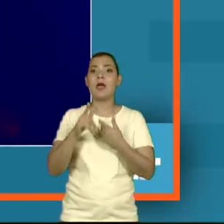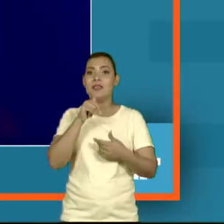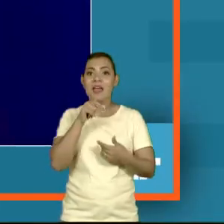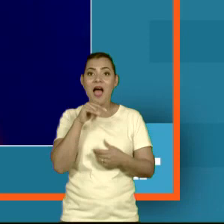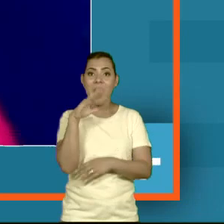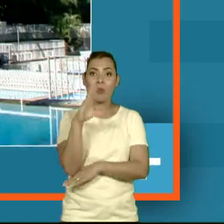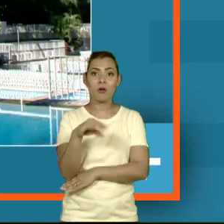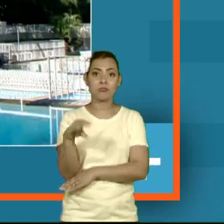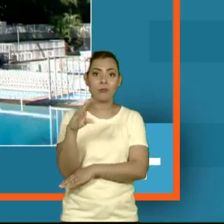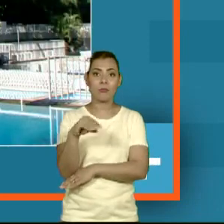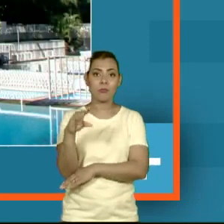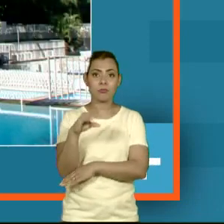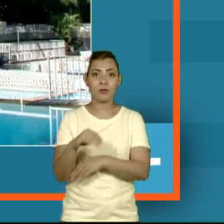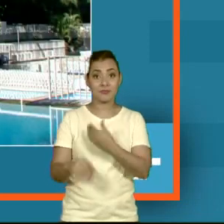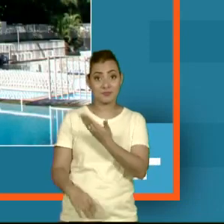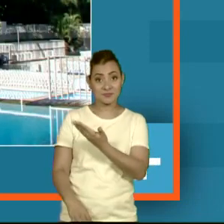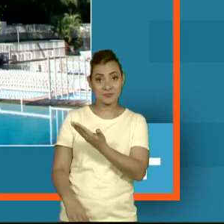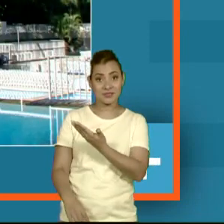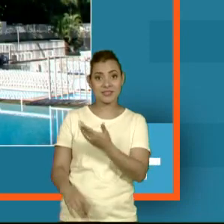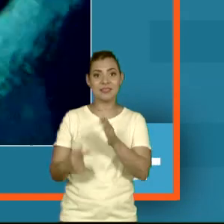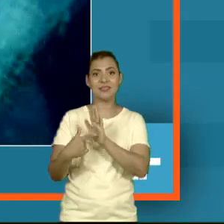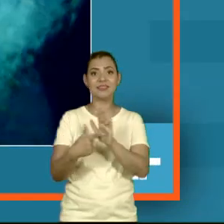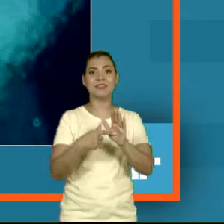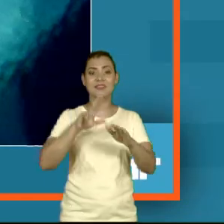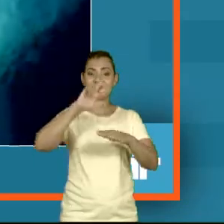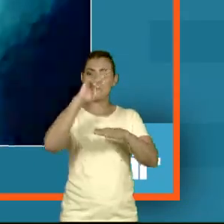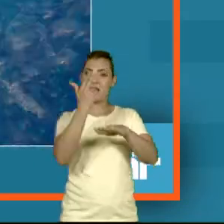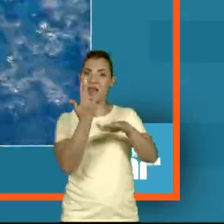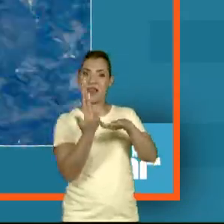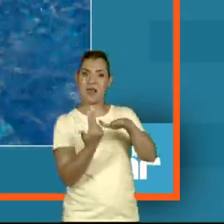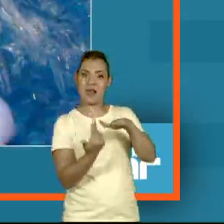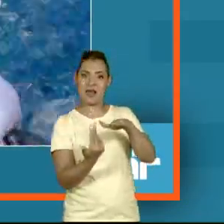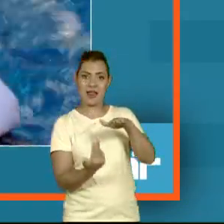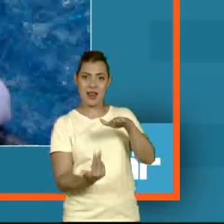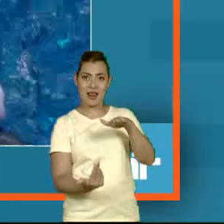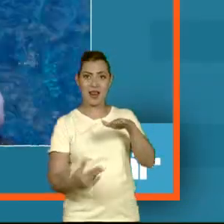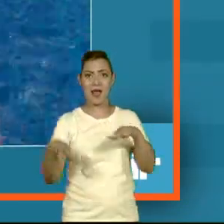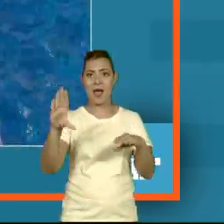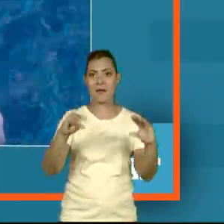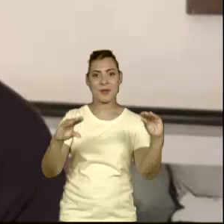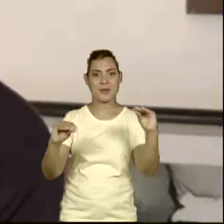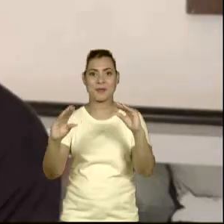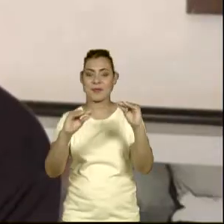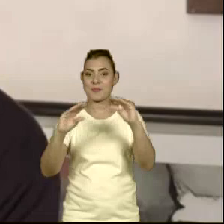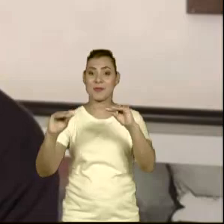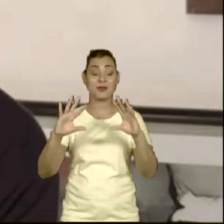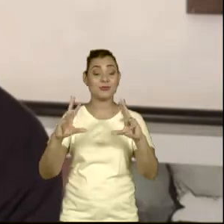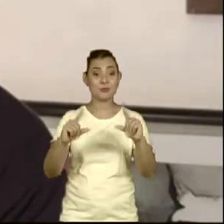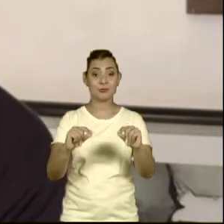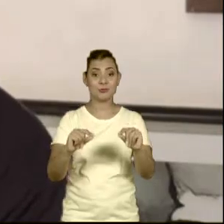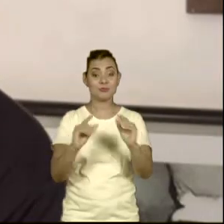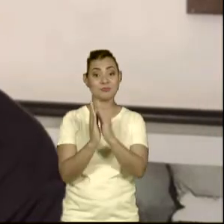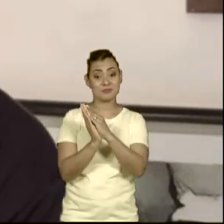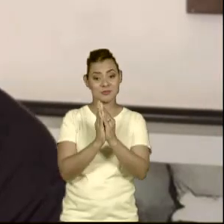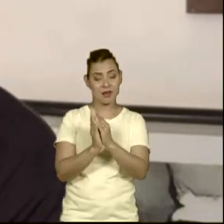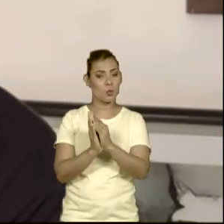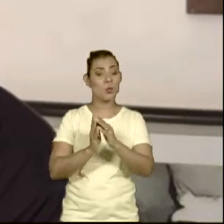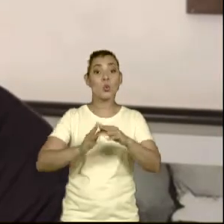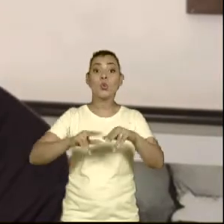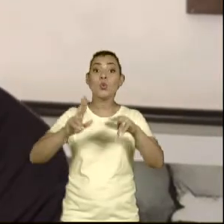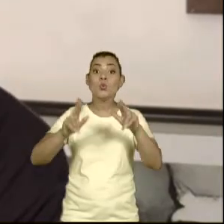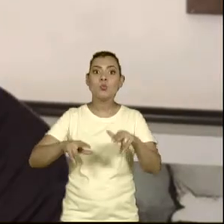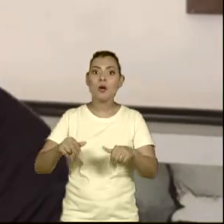d'água, submerso, a gente fez boneco mergulhando, boneco na superfície de água, e tudo isso nunca foi feito.